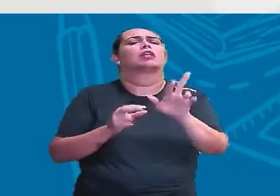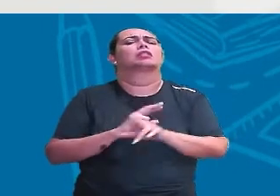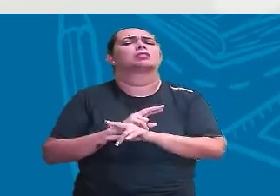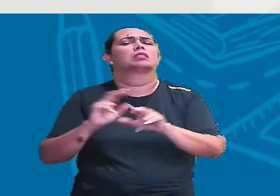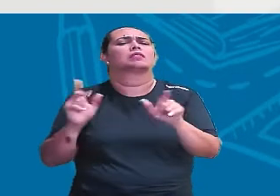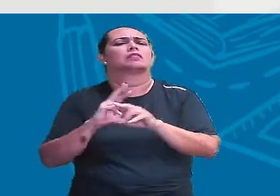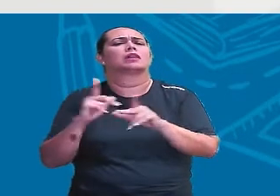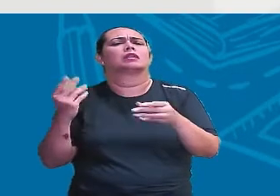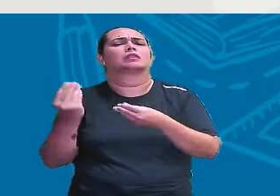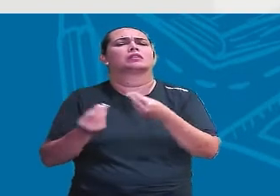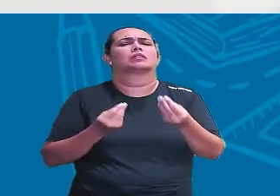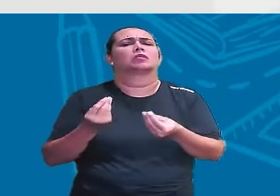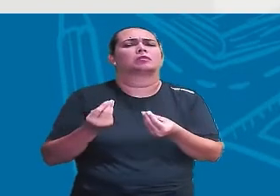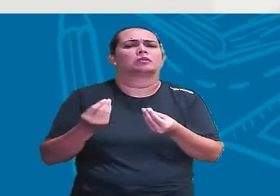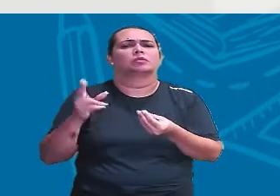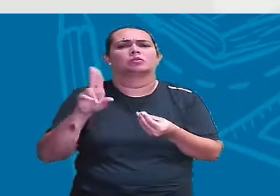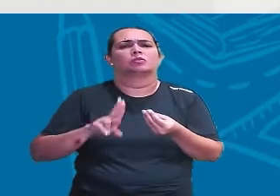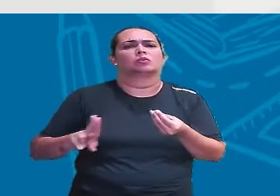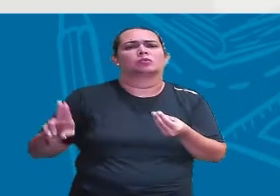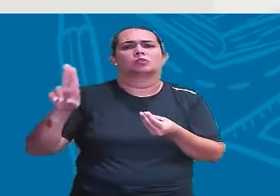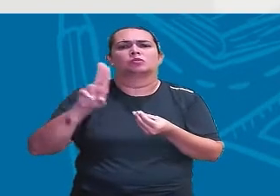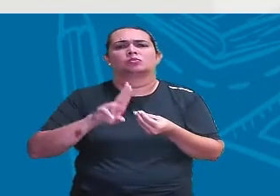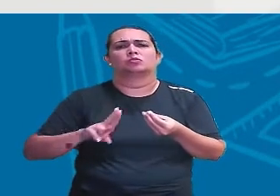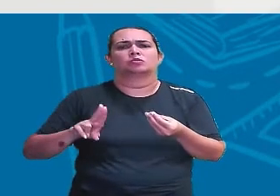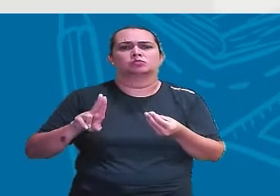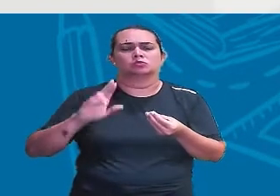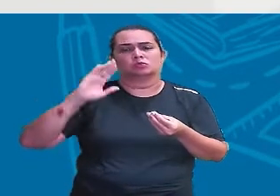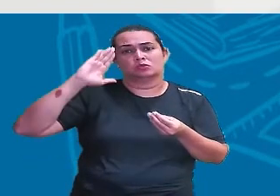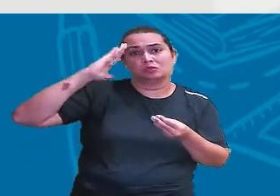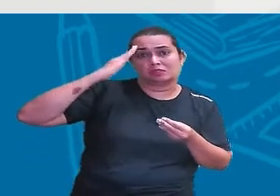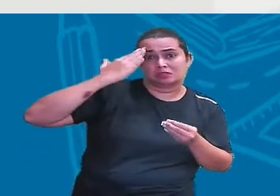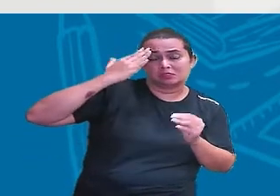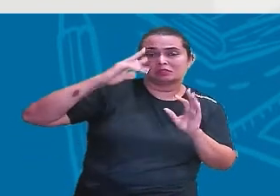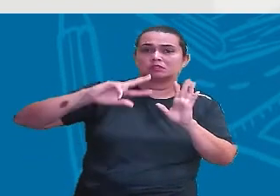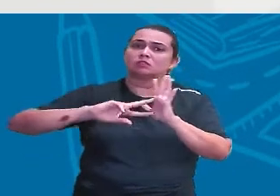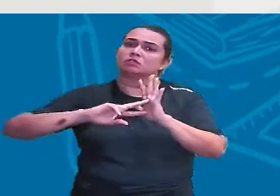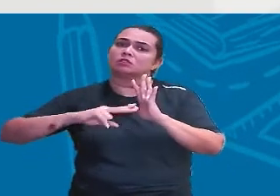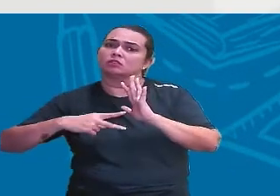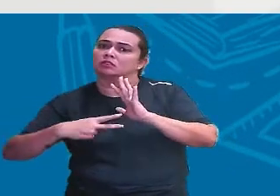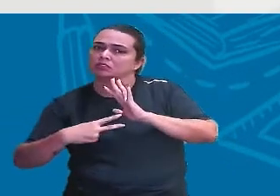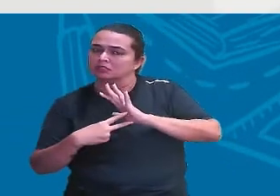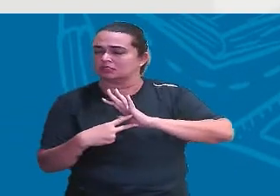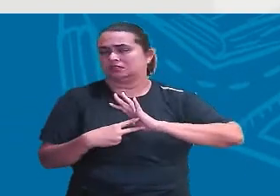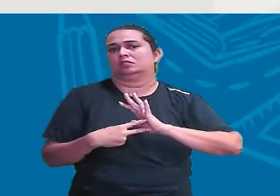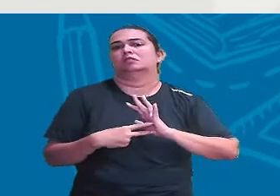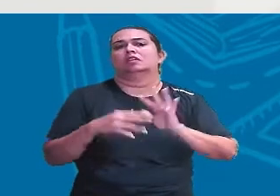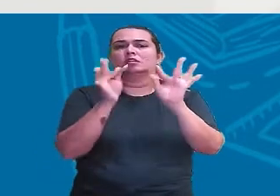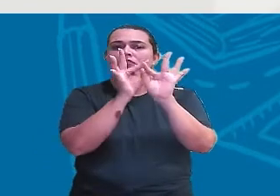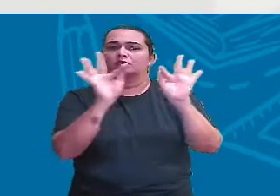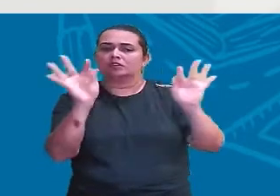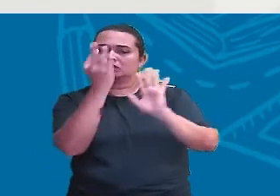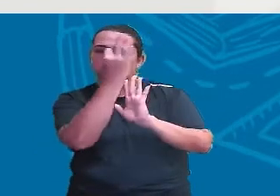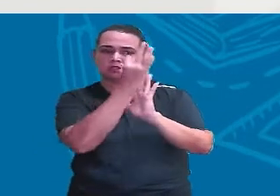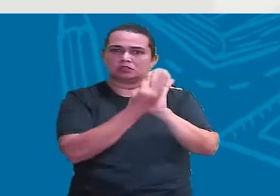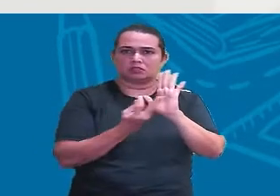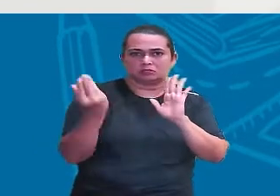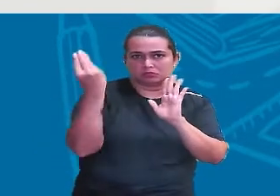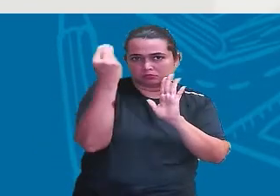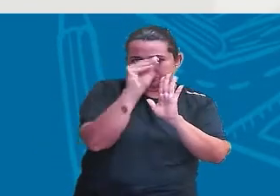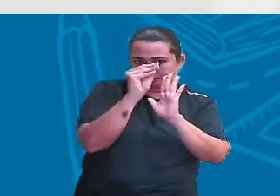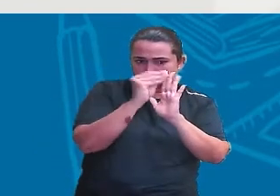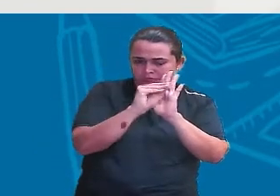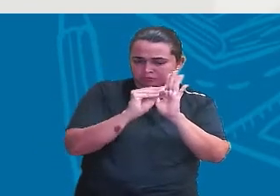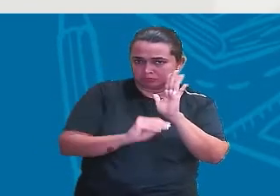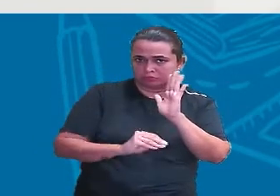uso correto para coesão e coerência nas construções de frases e textos. Isso mesmo. A gente sabe que para a